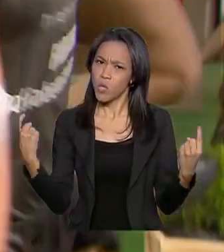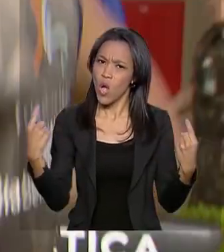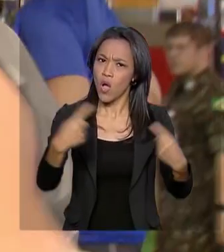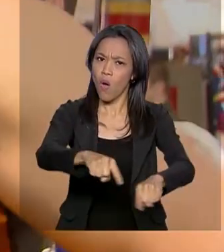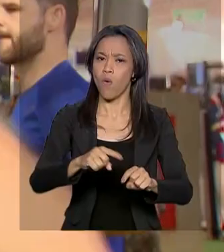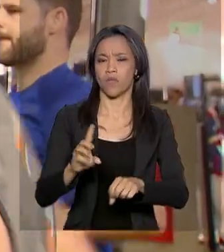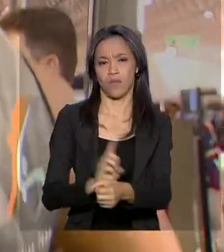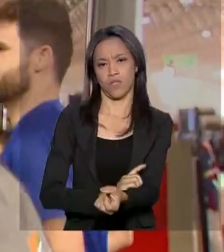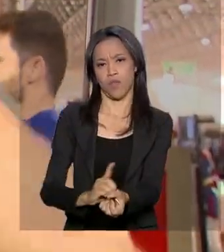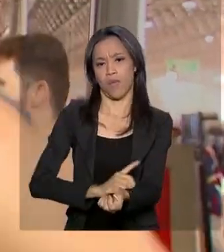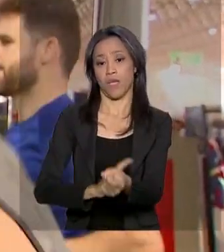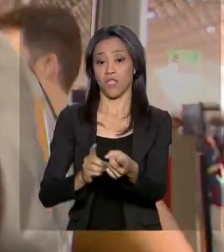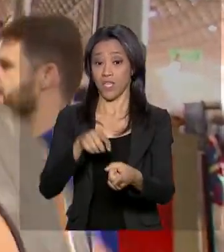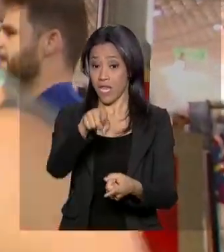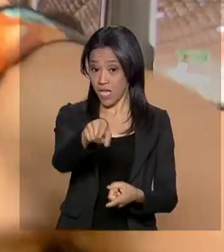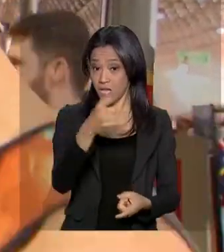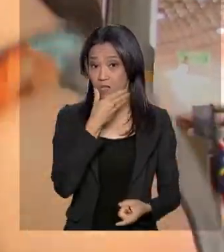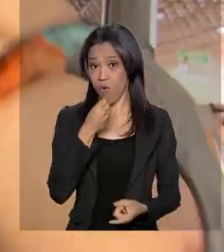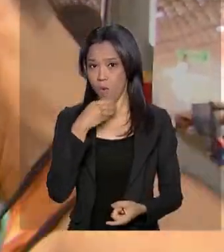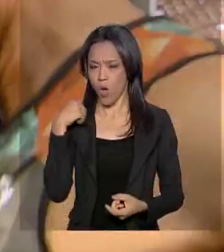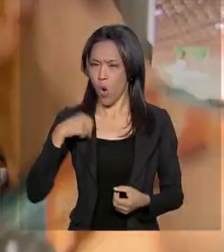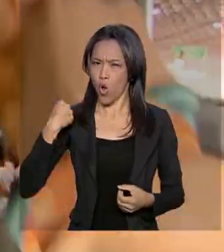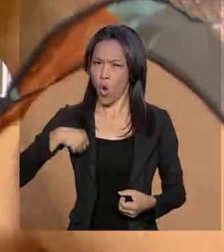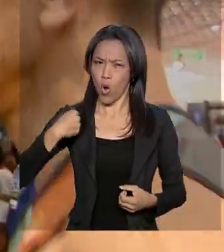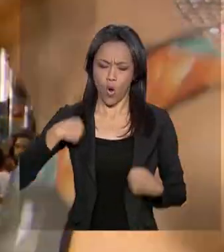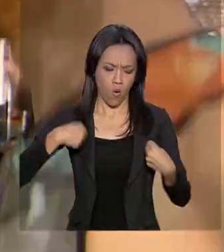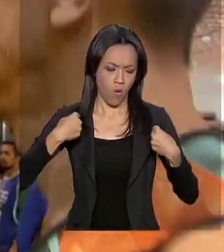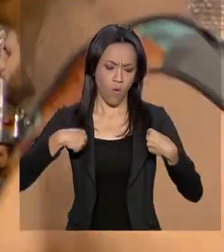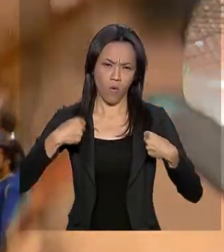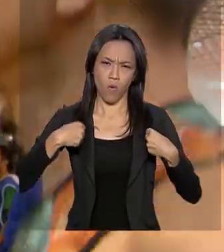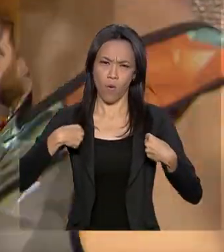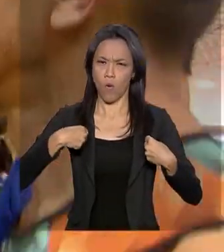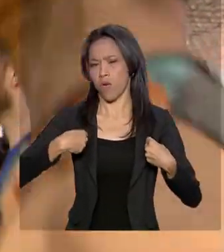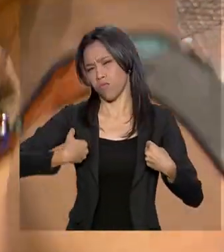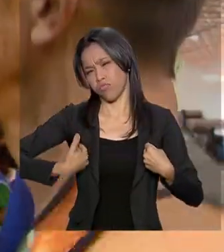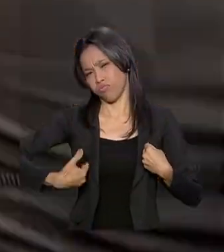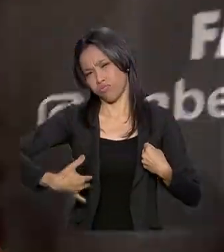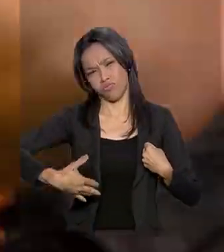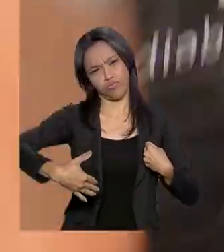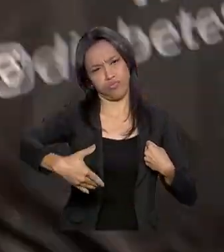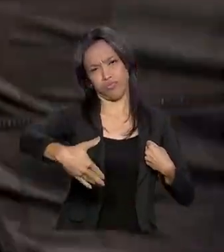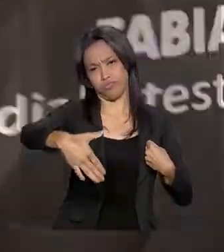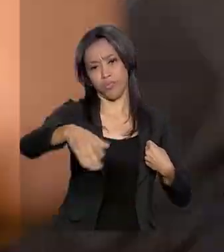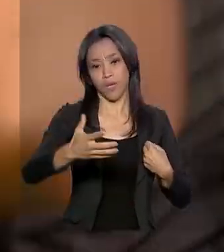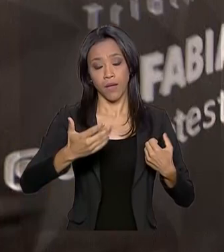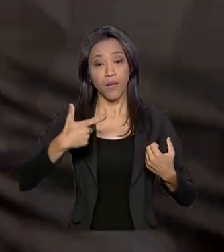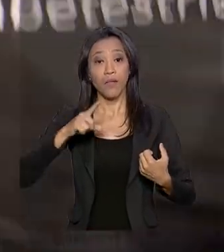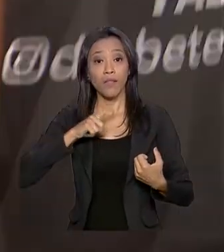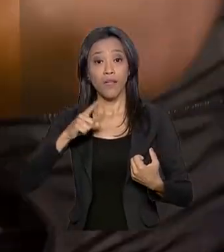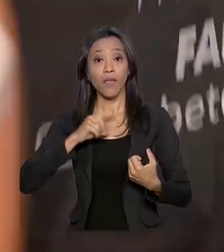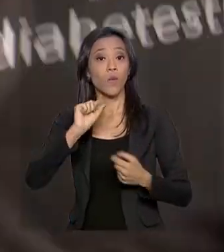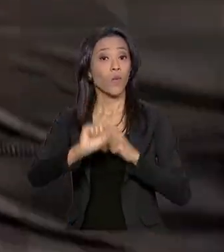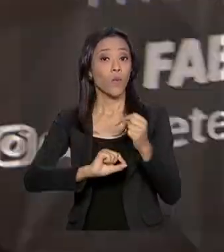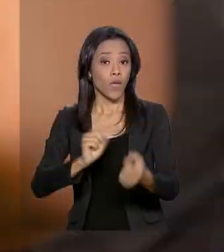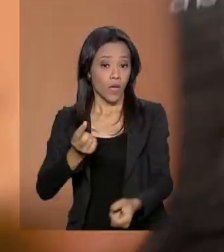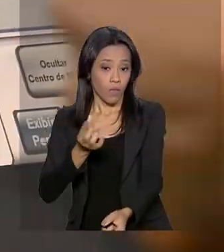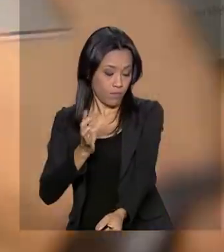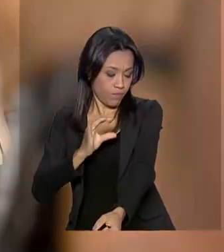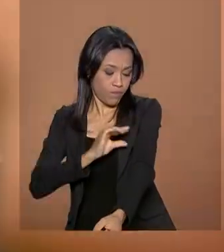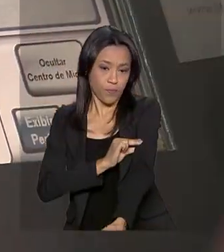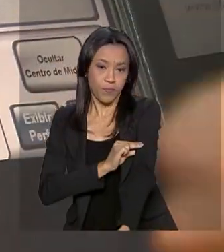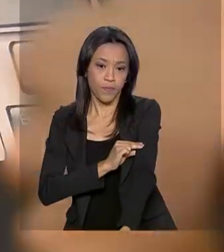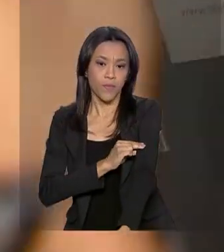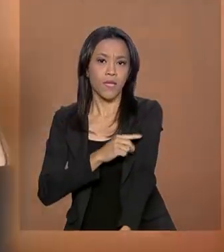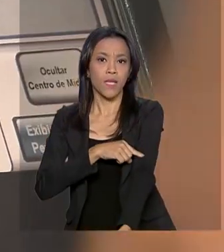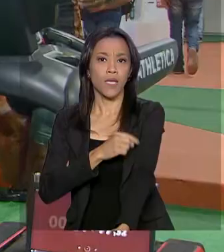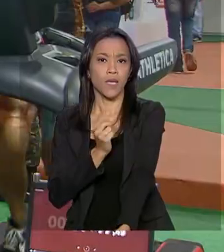Para que Fabiano possa correr por longos períodos, ele traz em seu corpo um sensor que mede a glicemia a